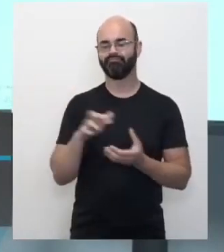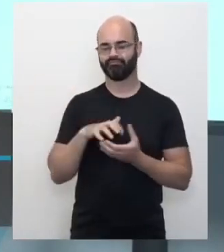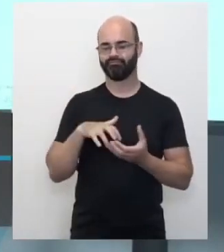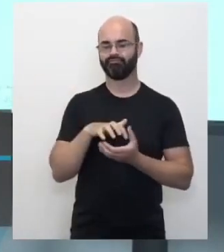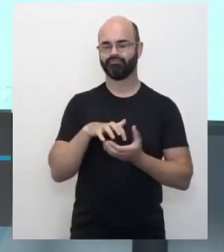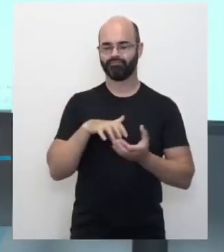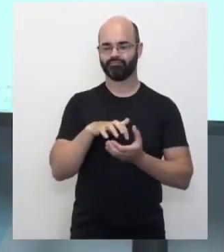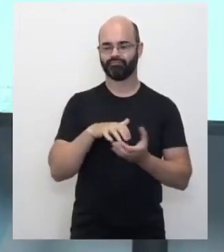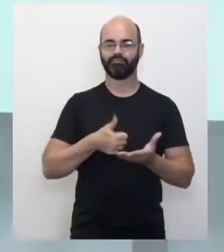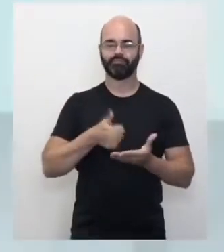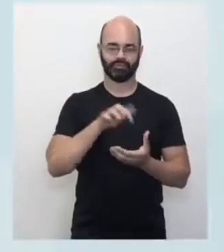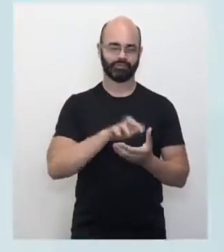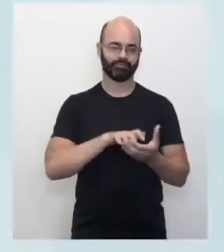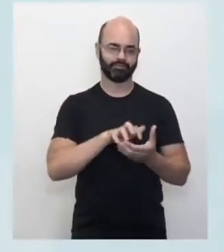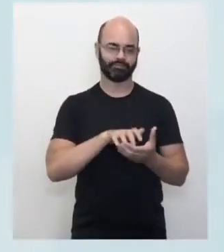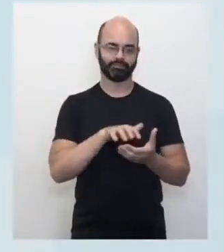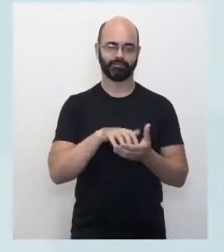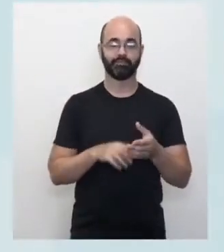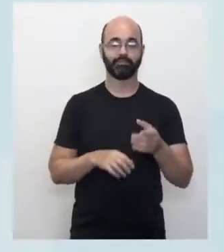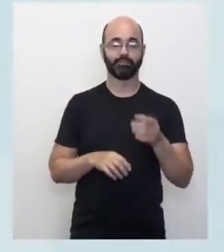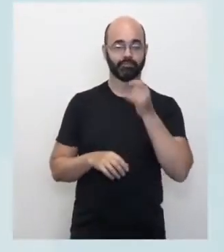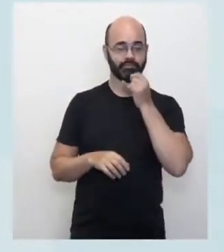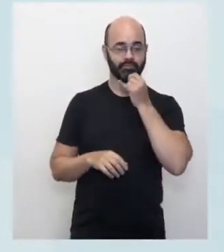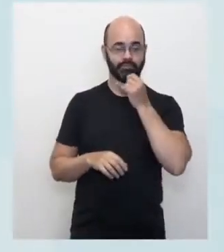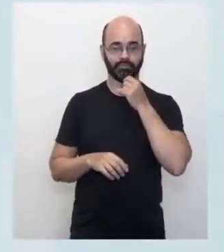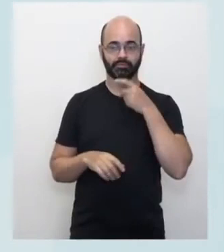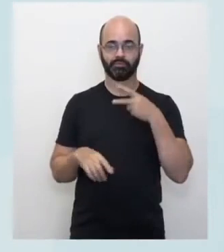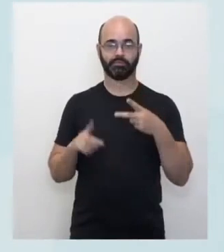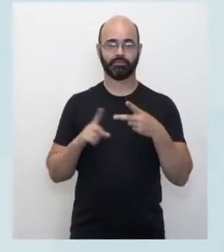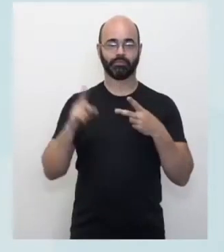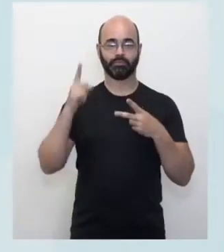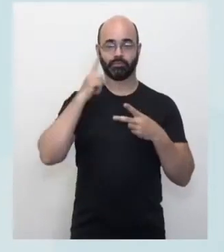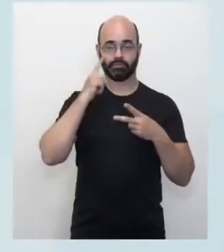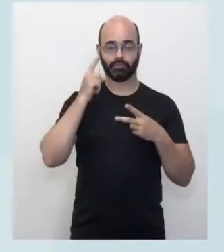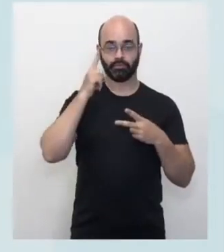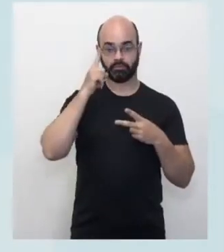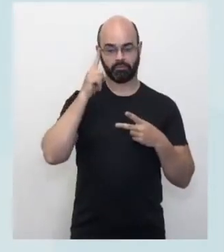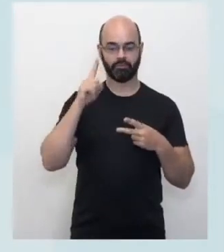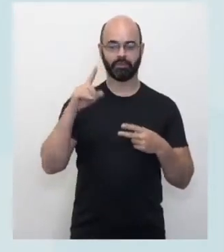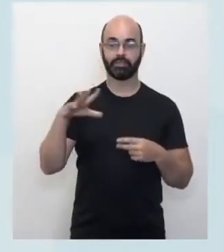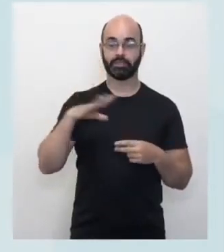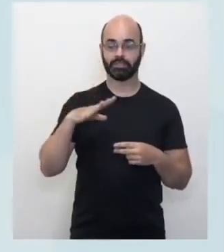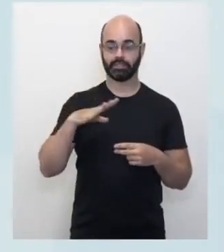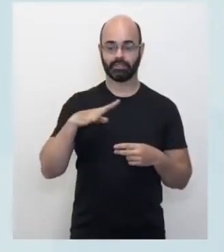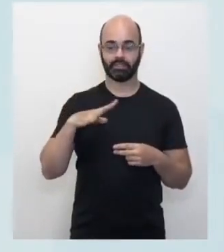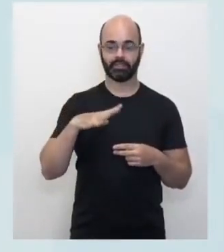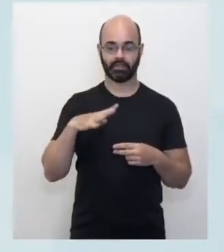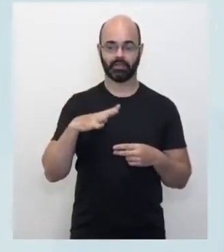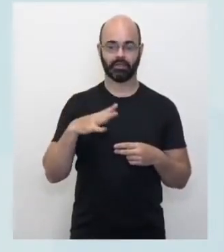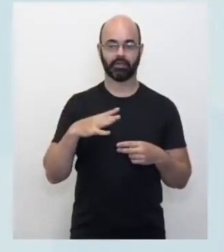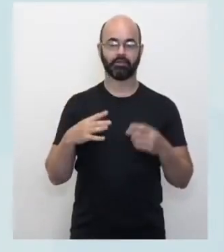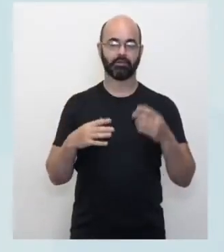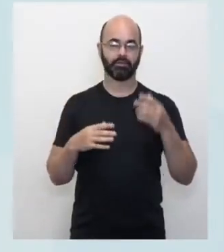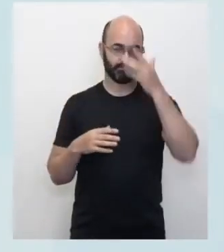você entender melhor. Então, o exemplo 2 que a gente tem lá, uma cidade tem